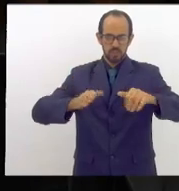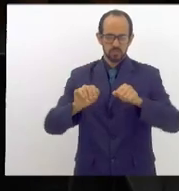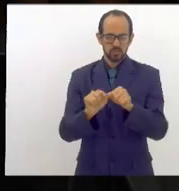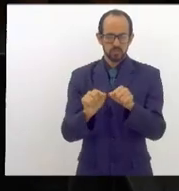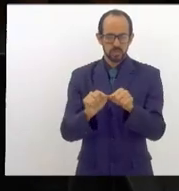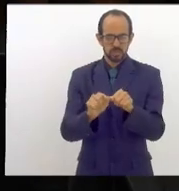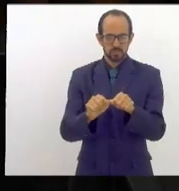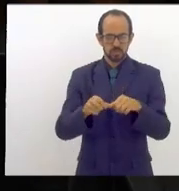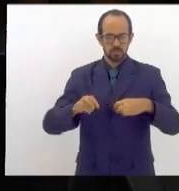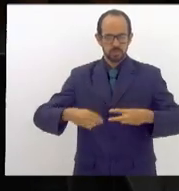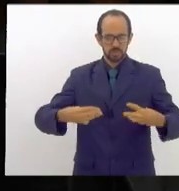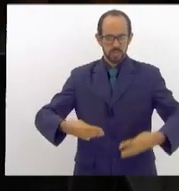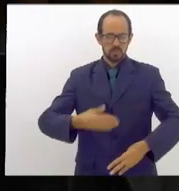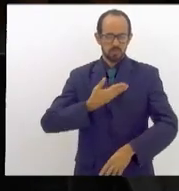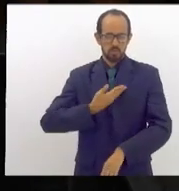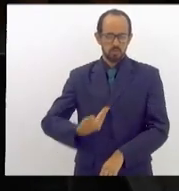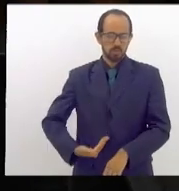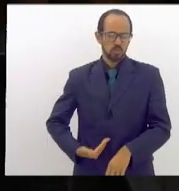Público